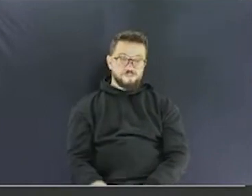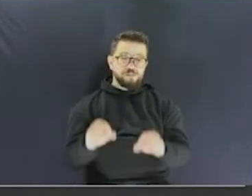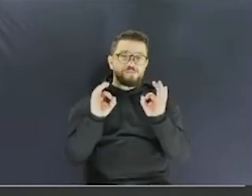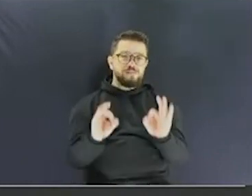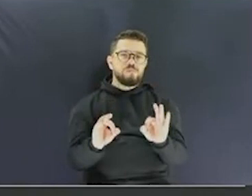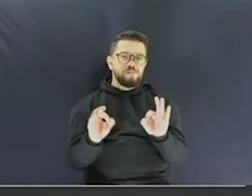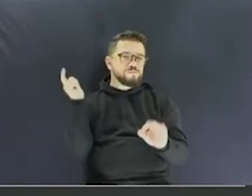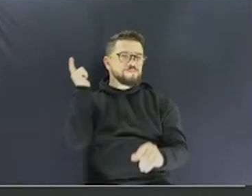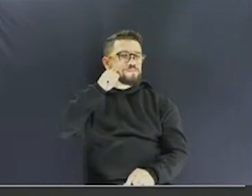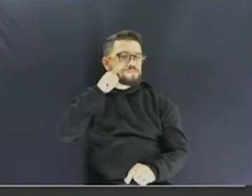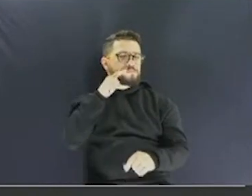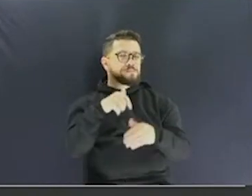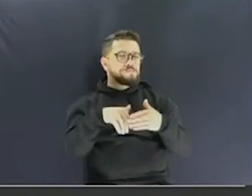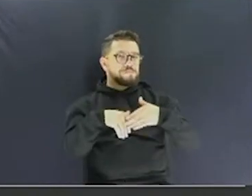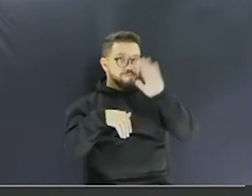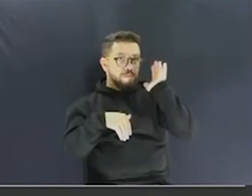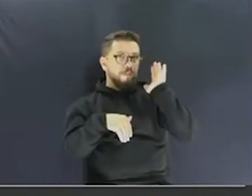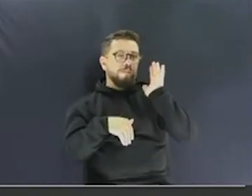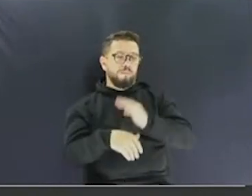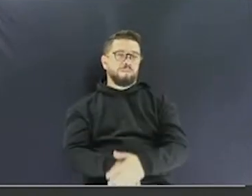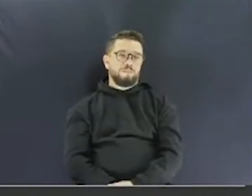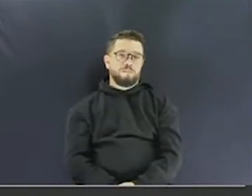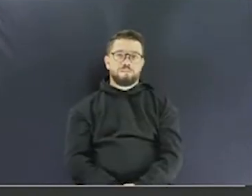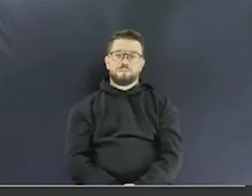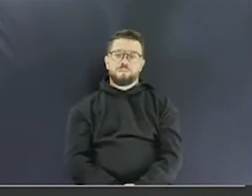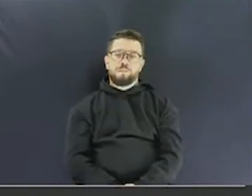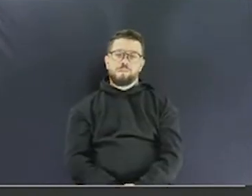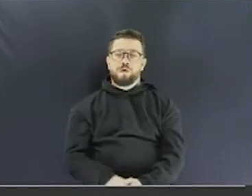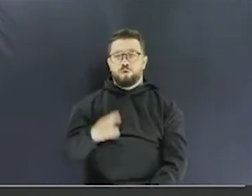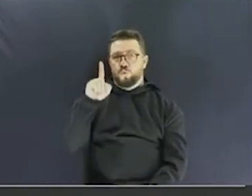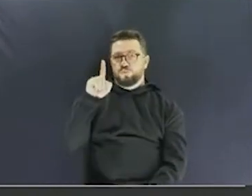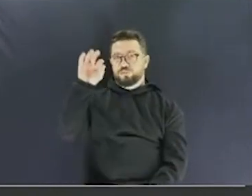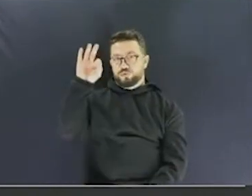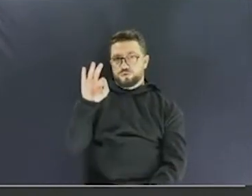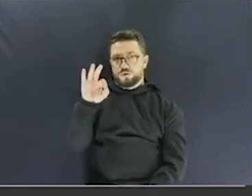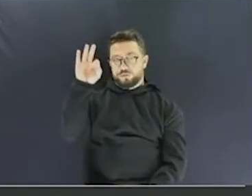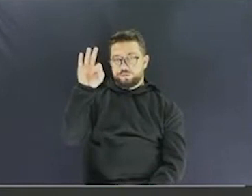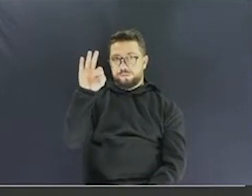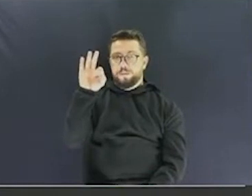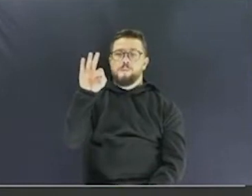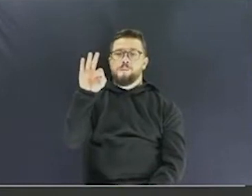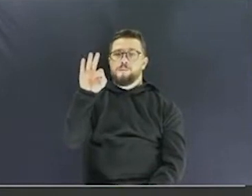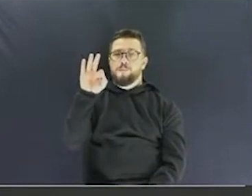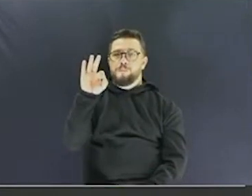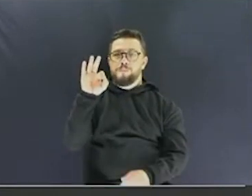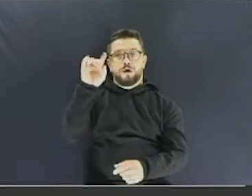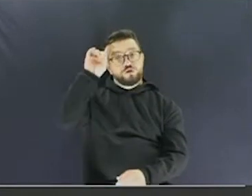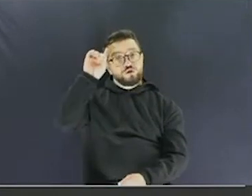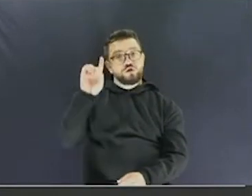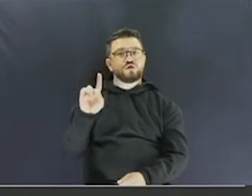atingir esses 2,10. Ampliação de 1% dos números de atendimento finalístico da Diretoria de Ação Cultural são